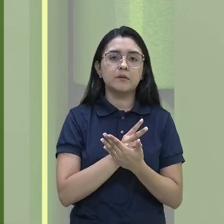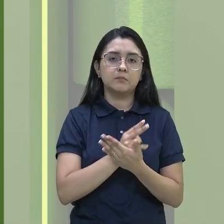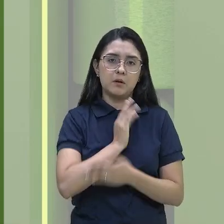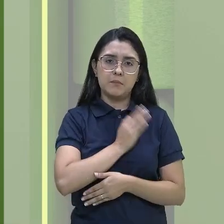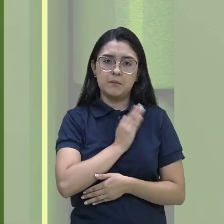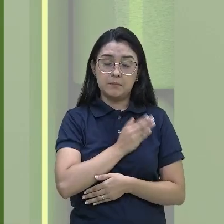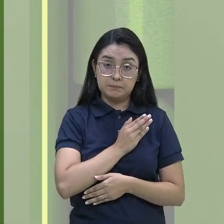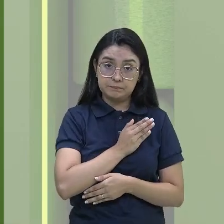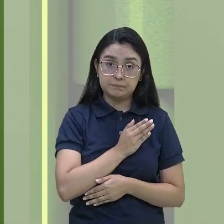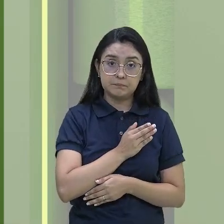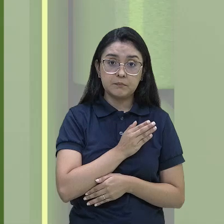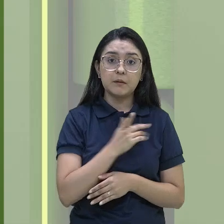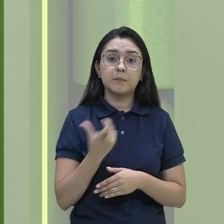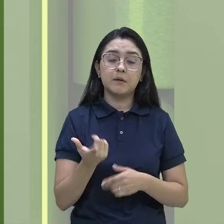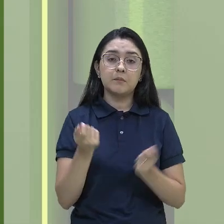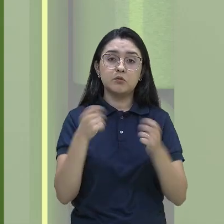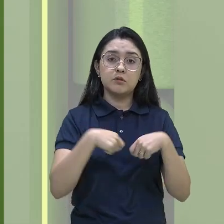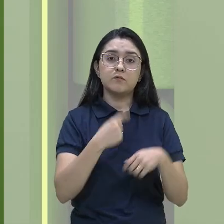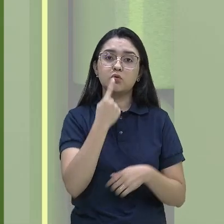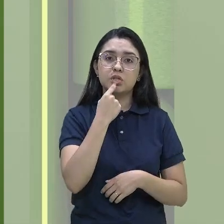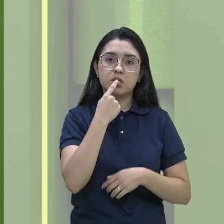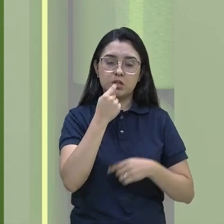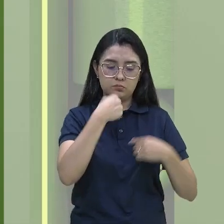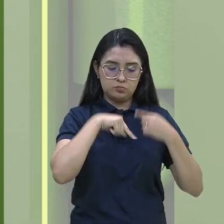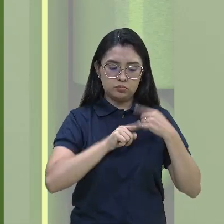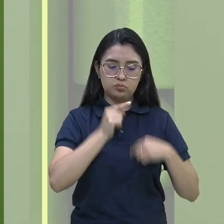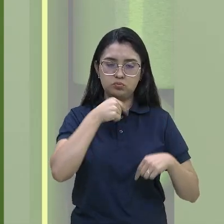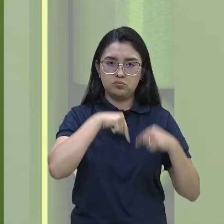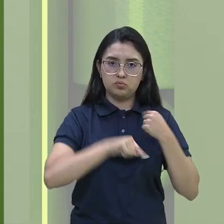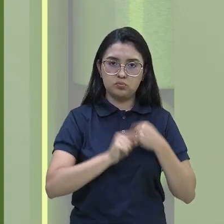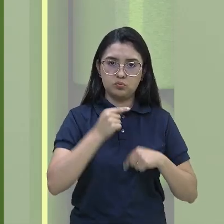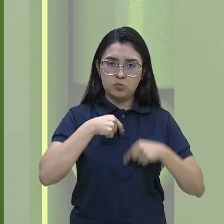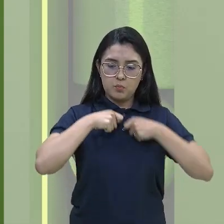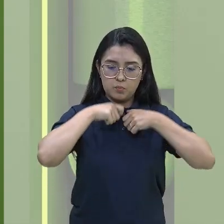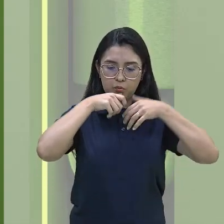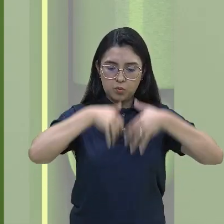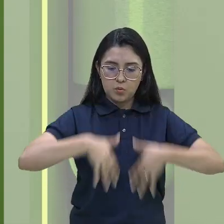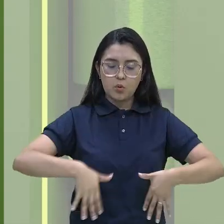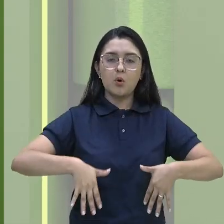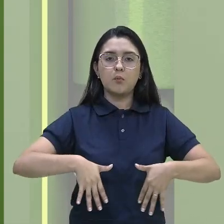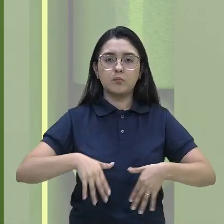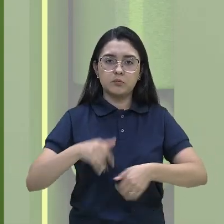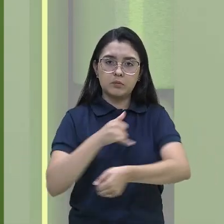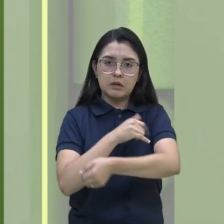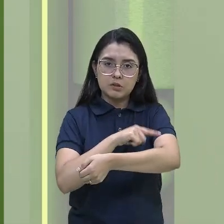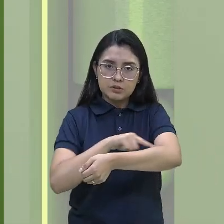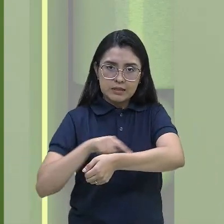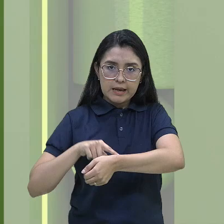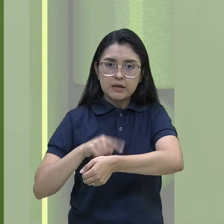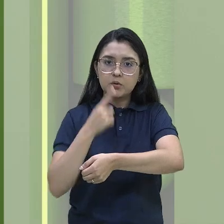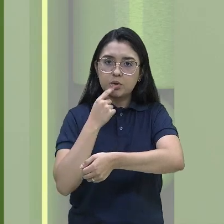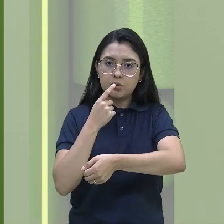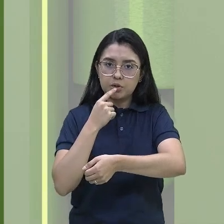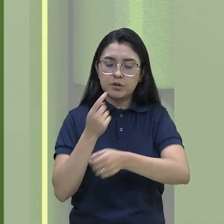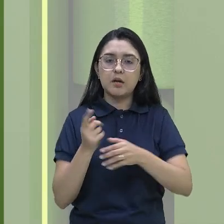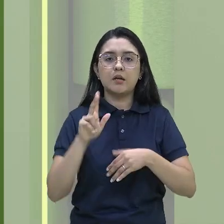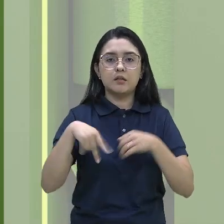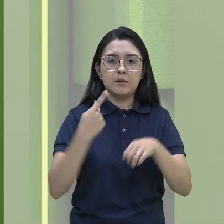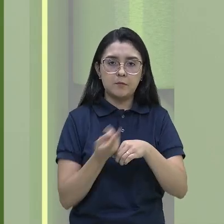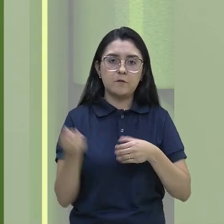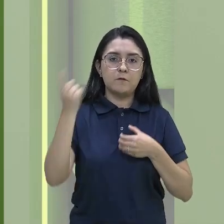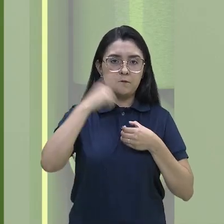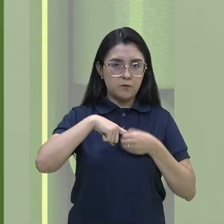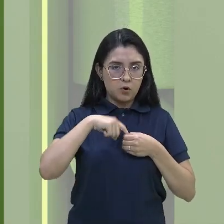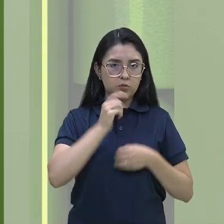continuamente para que esse sangue seja então bombeado para o corpo pelas artérias e depois ele volte para o